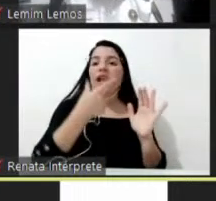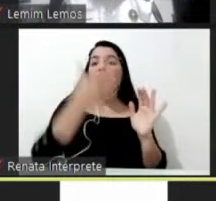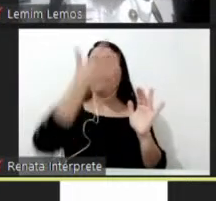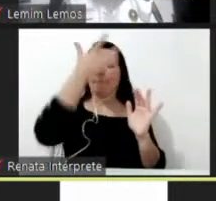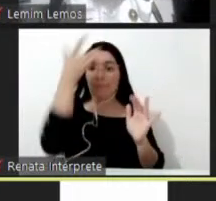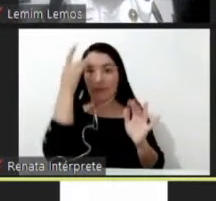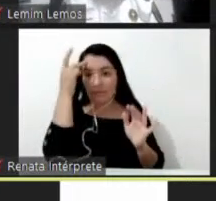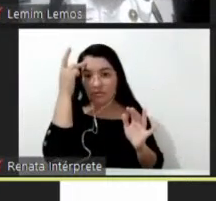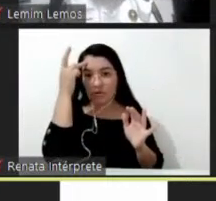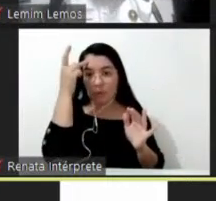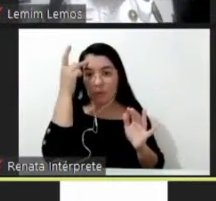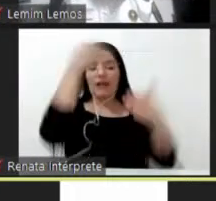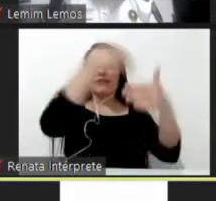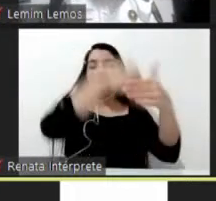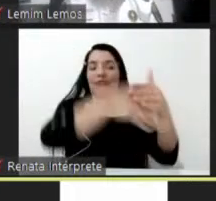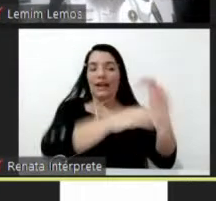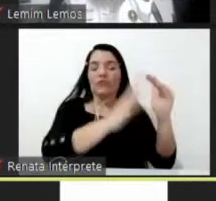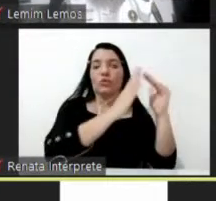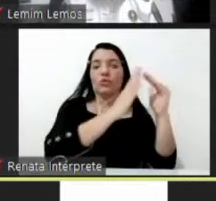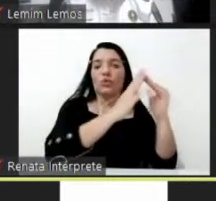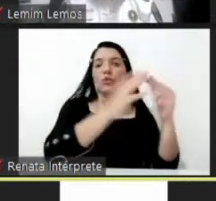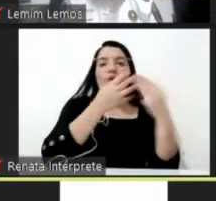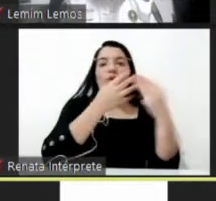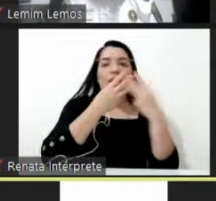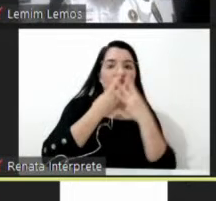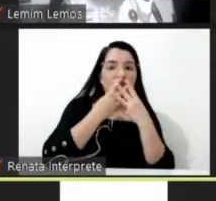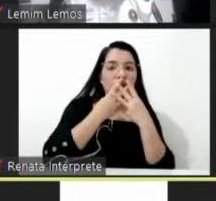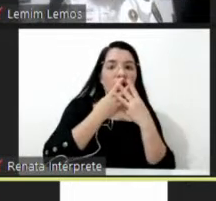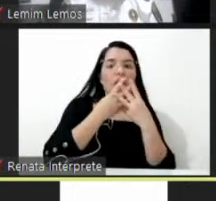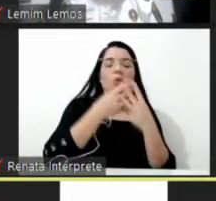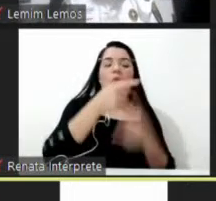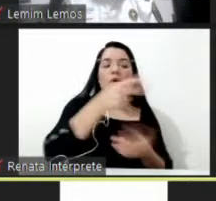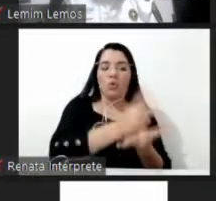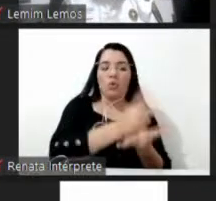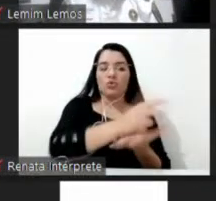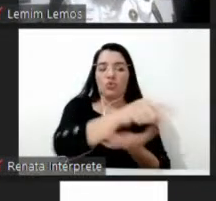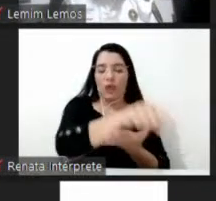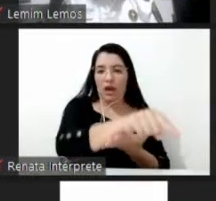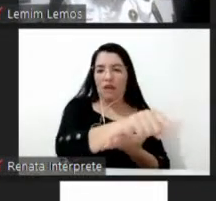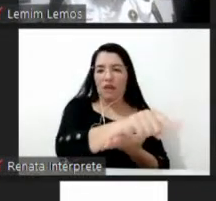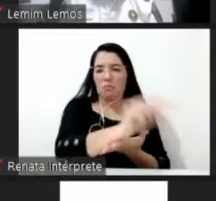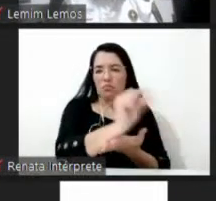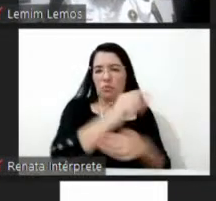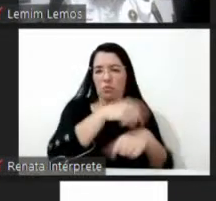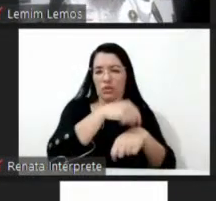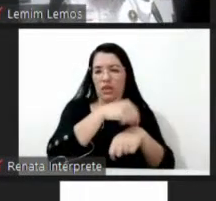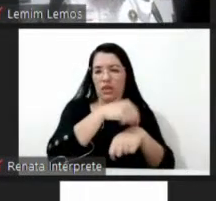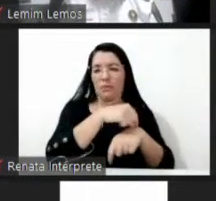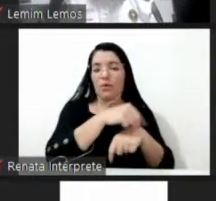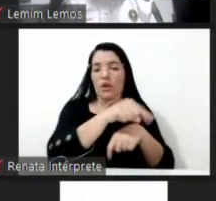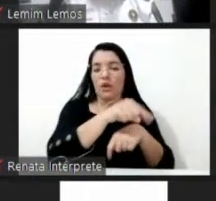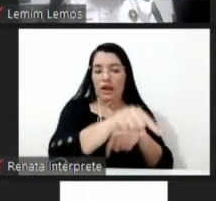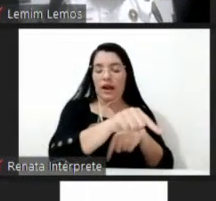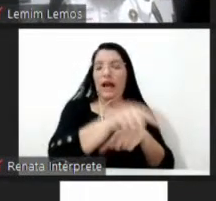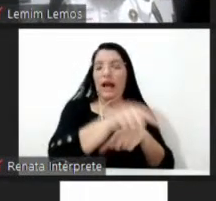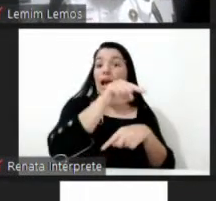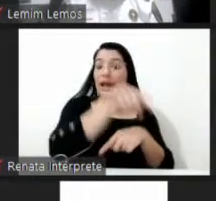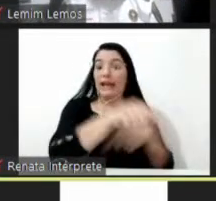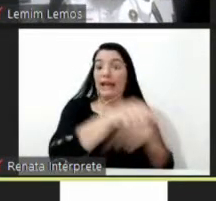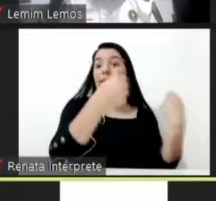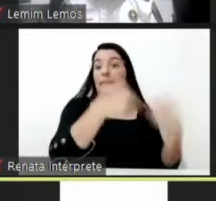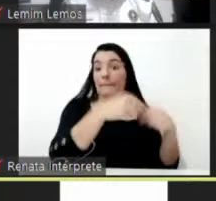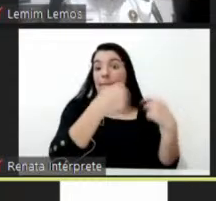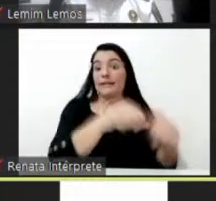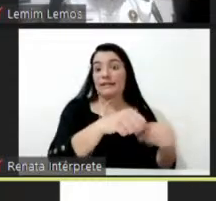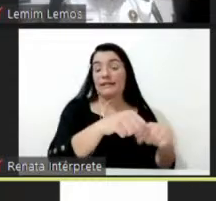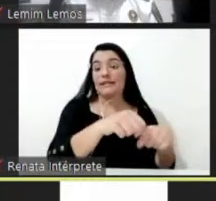detida, que está passando uma temporada naquele espaço, ela tenha que ter. É muito